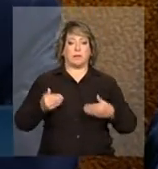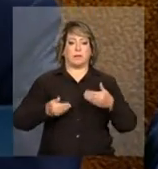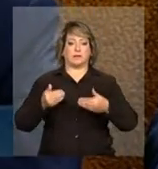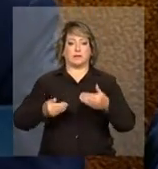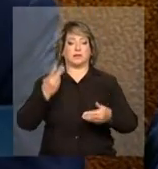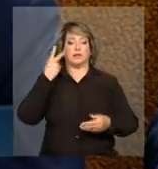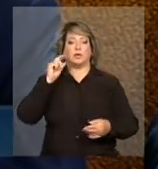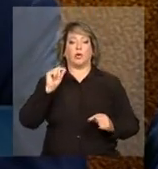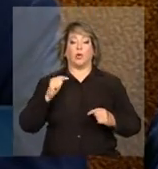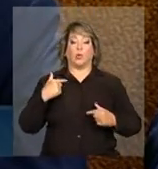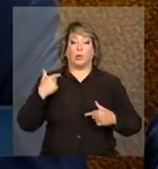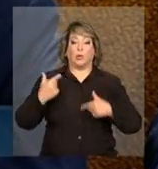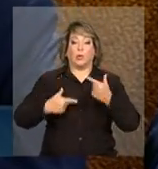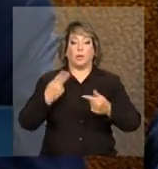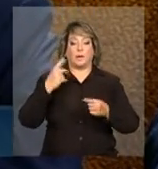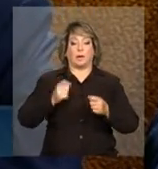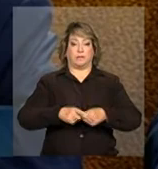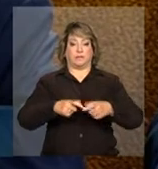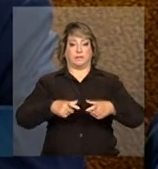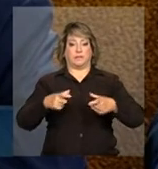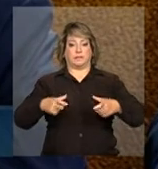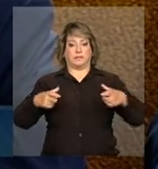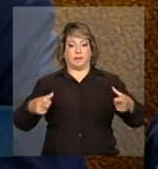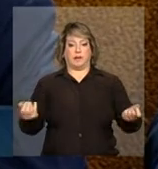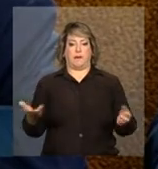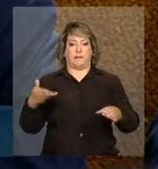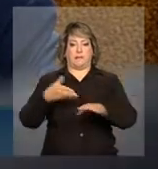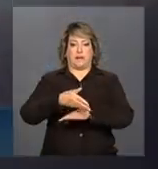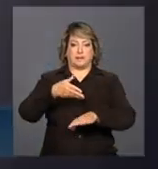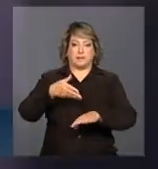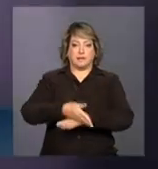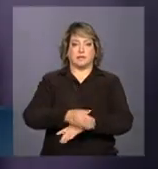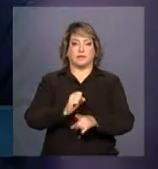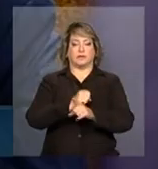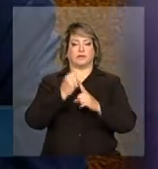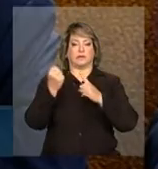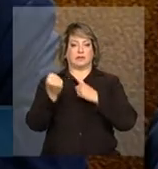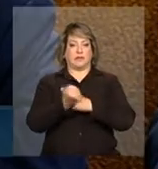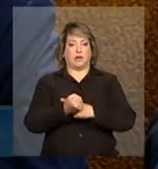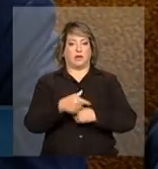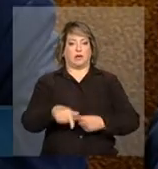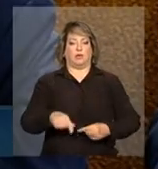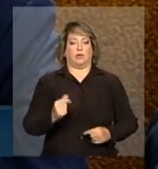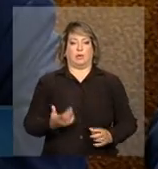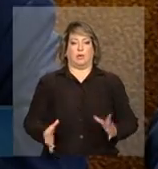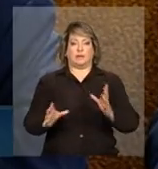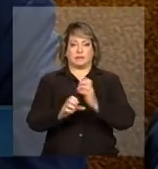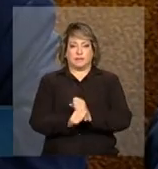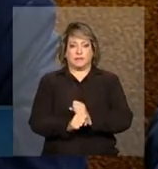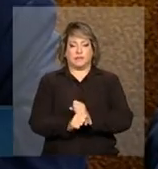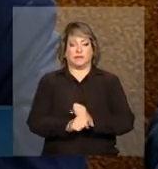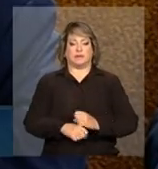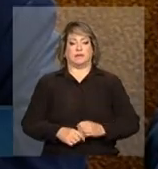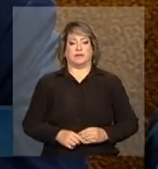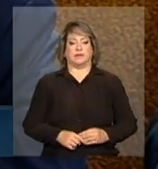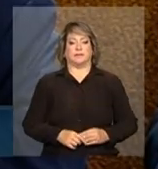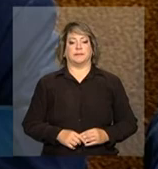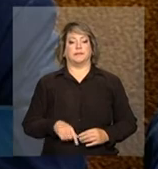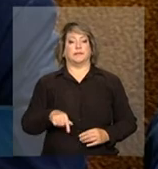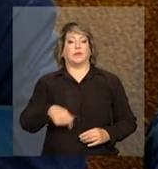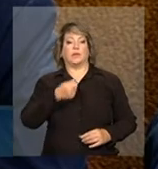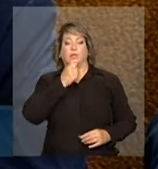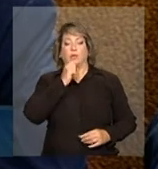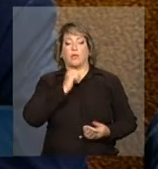pela ampliação, pela participação social no orçamento, né, obviamente que ele não começou,